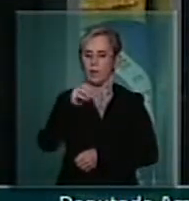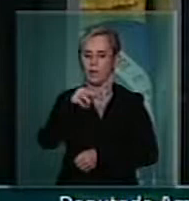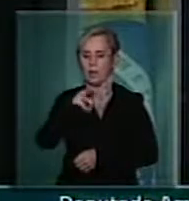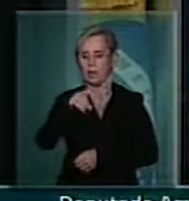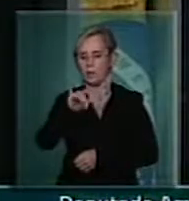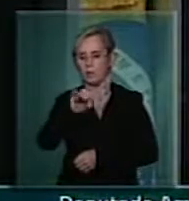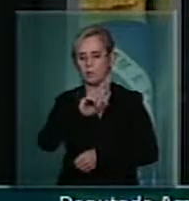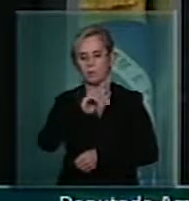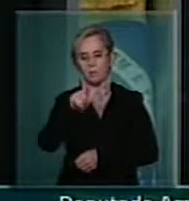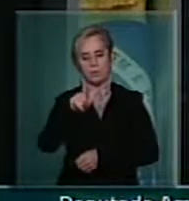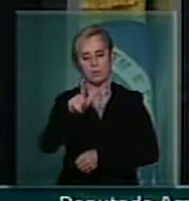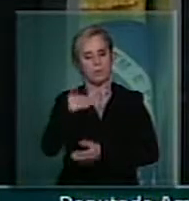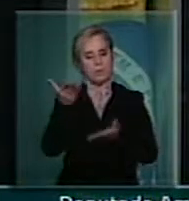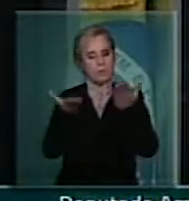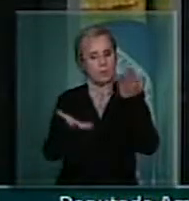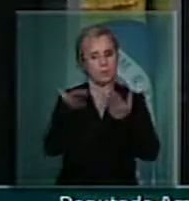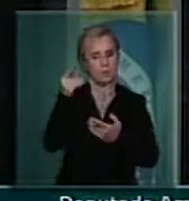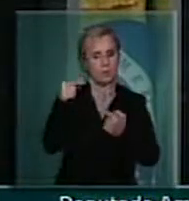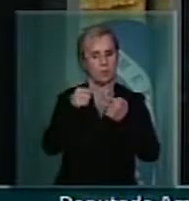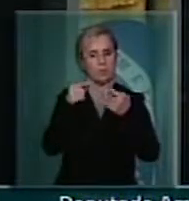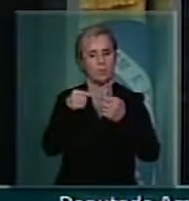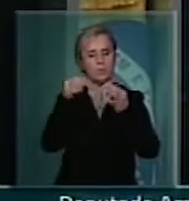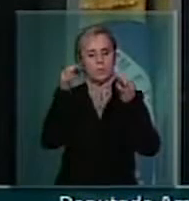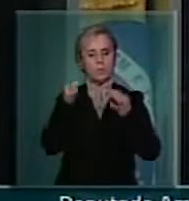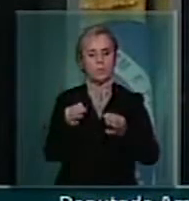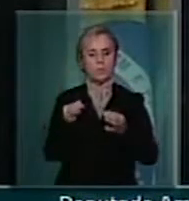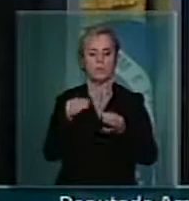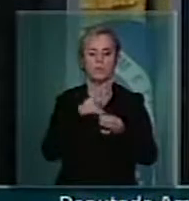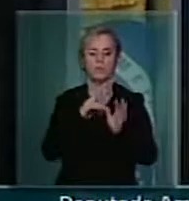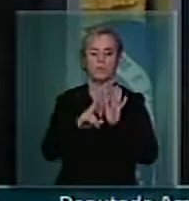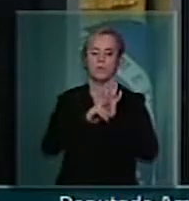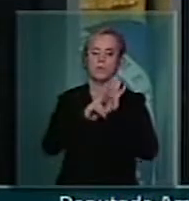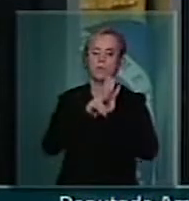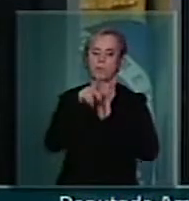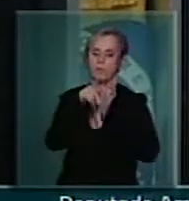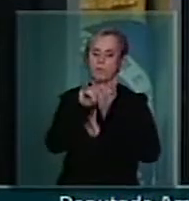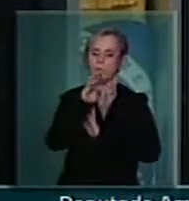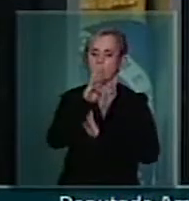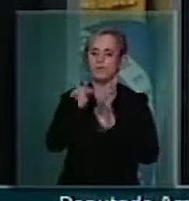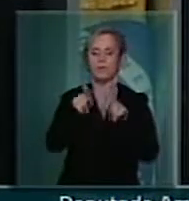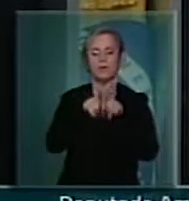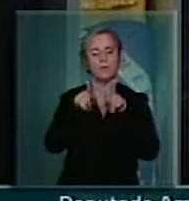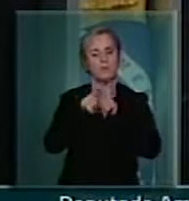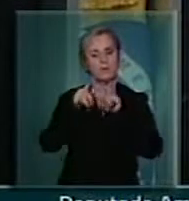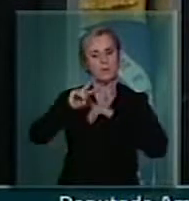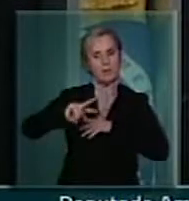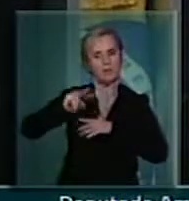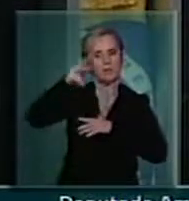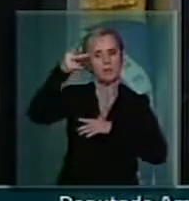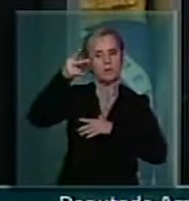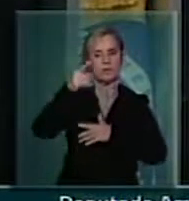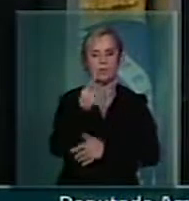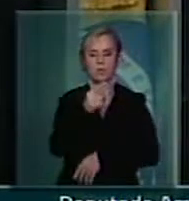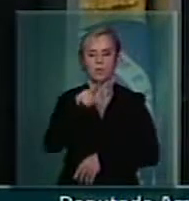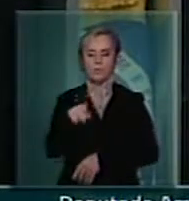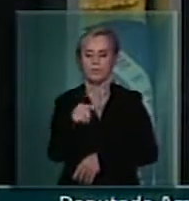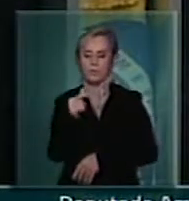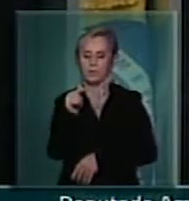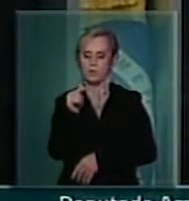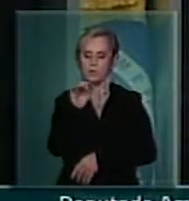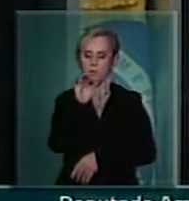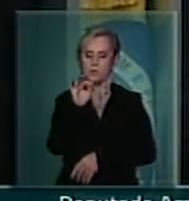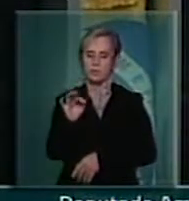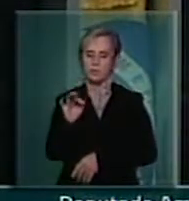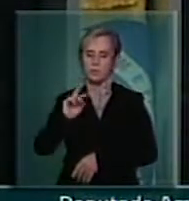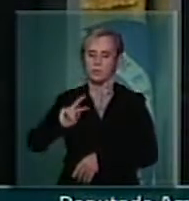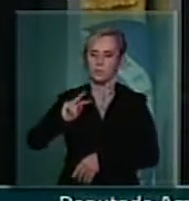Em termos relativos, tendo por referência o PIB, também tivemos uma elevação de 1,7 para